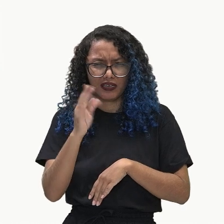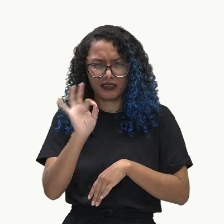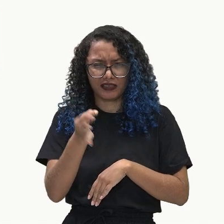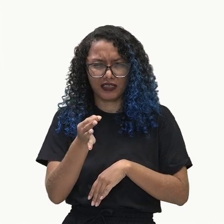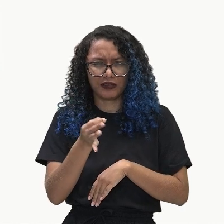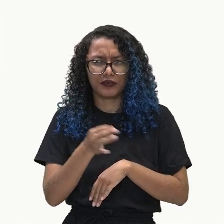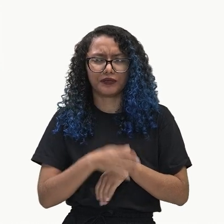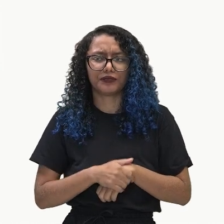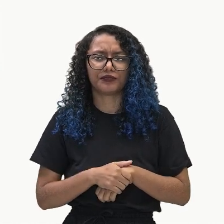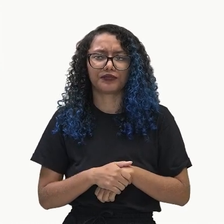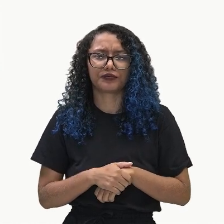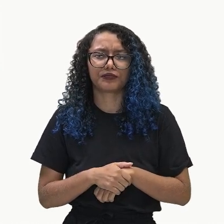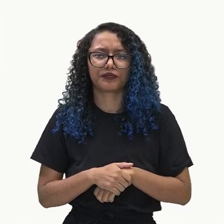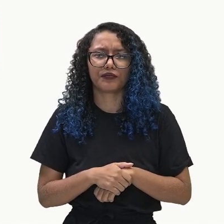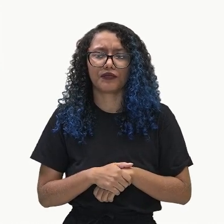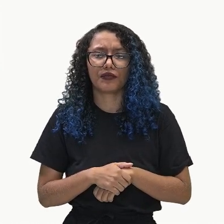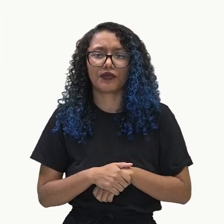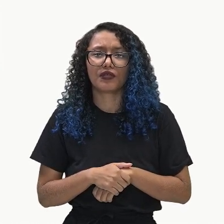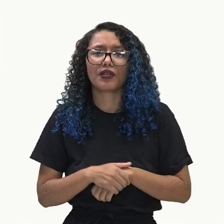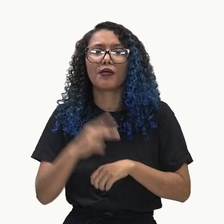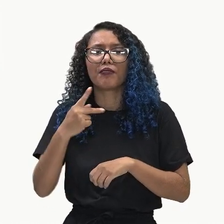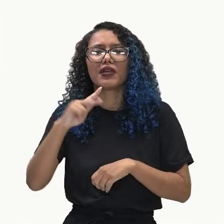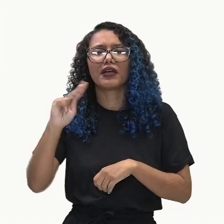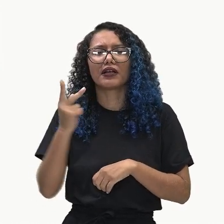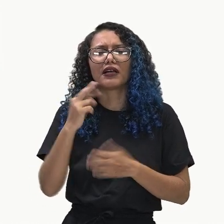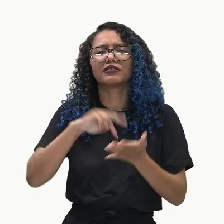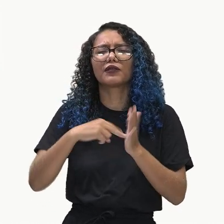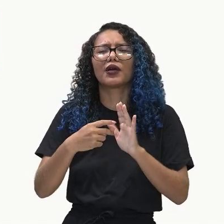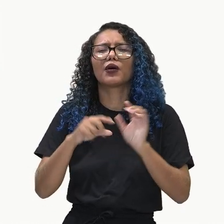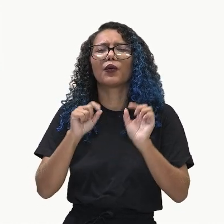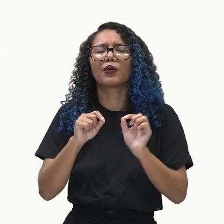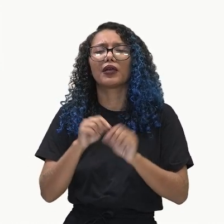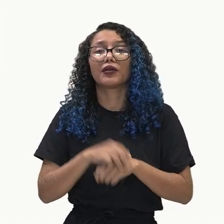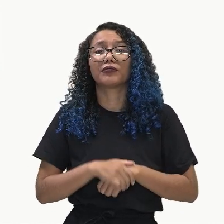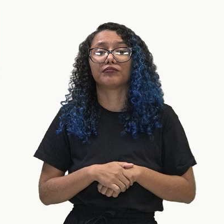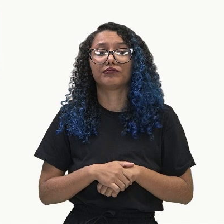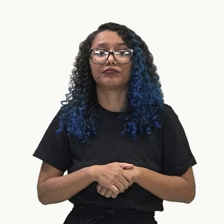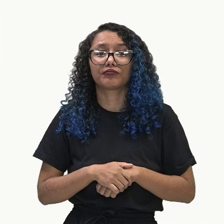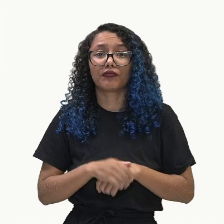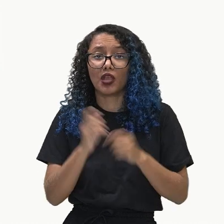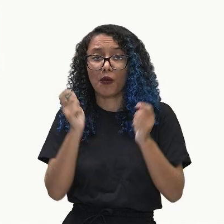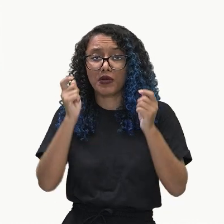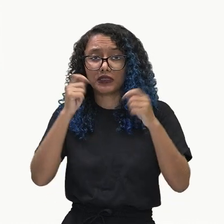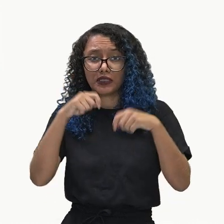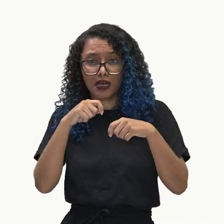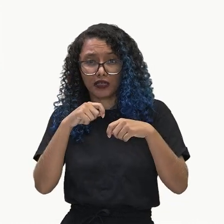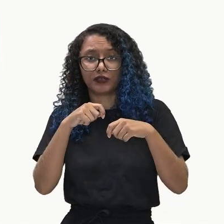pH significa potencial de íon hidrônio.